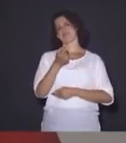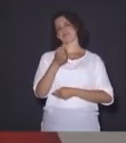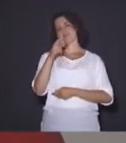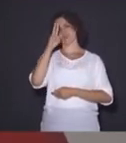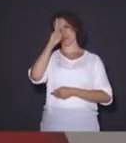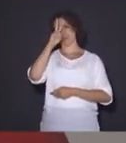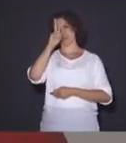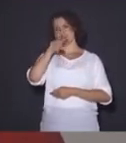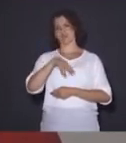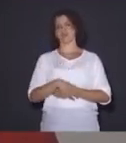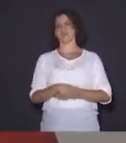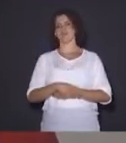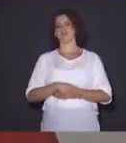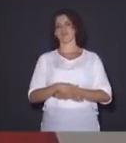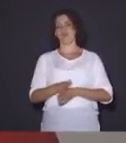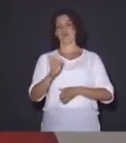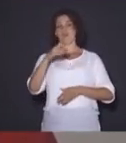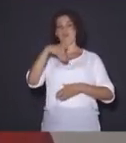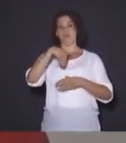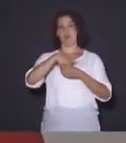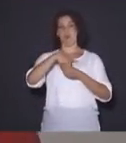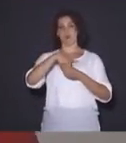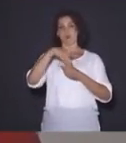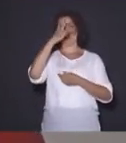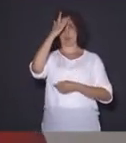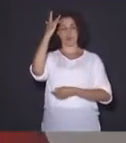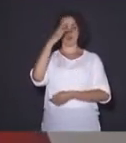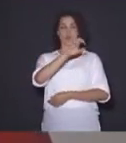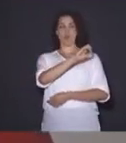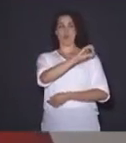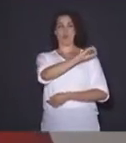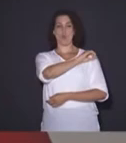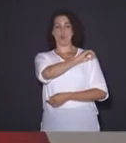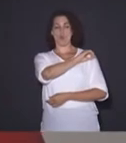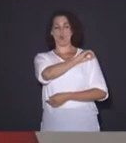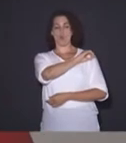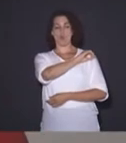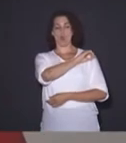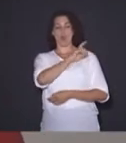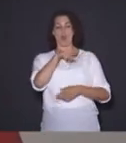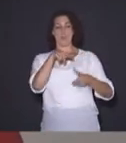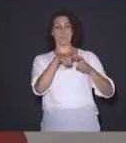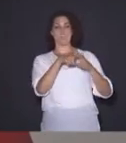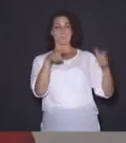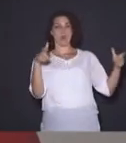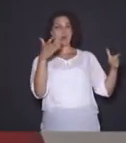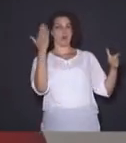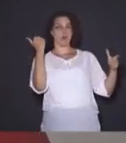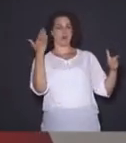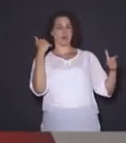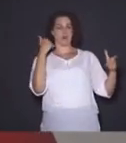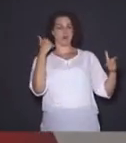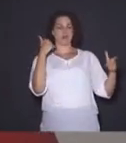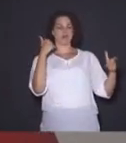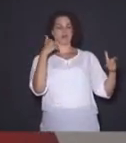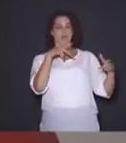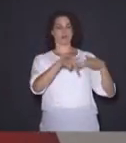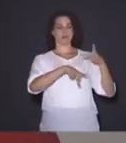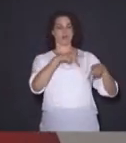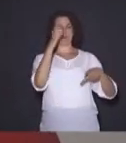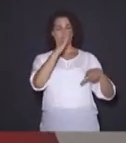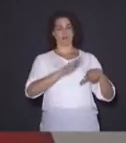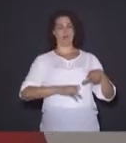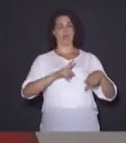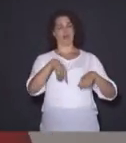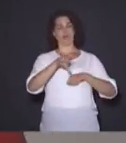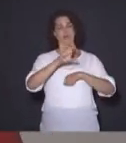voto do analfabeto que era grande massa do povo brasileiro é muito recente da constituição de